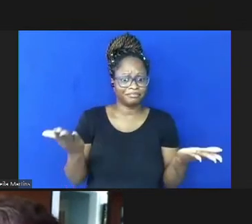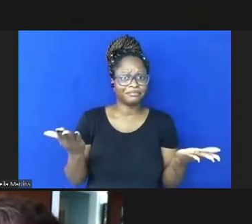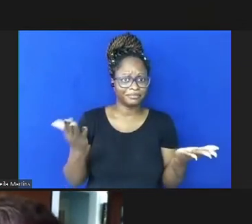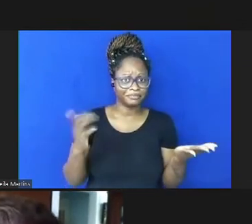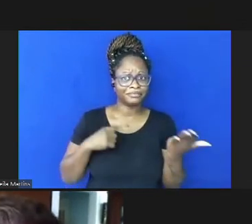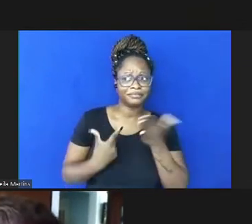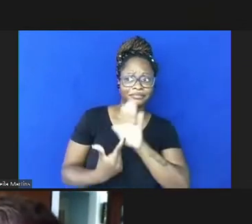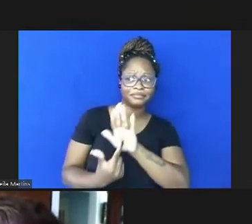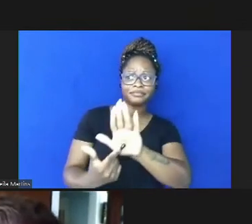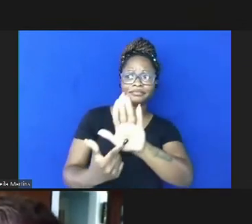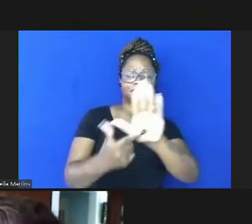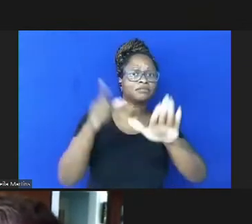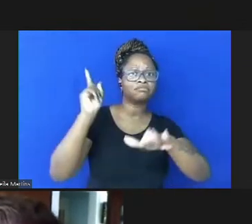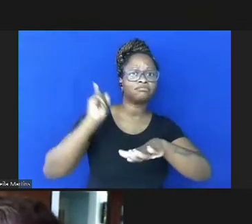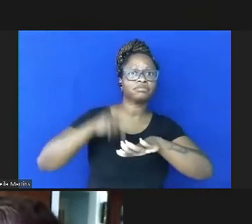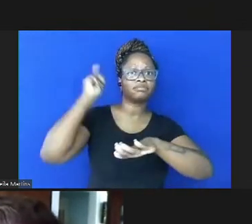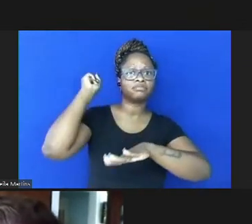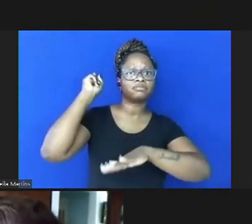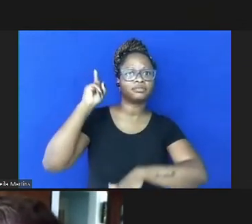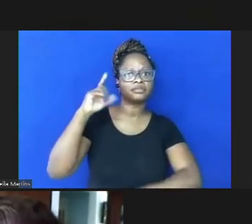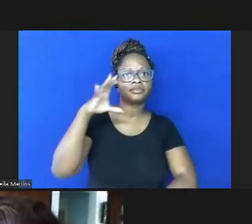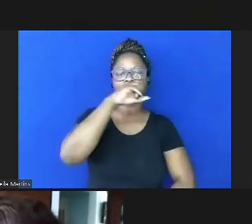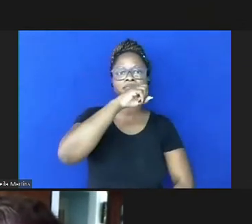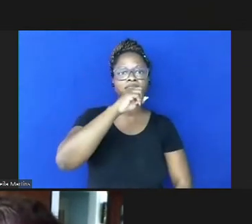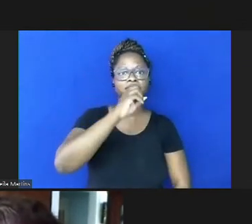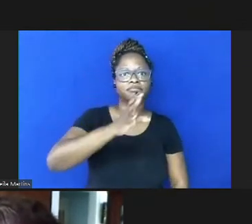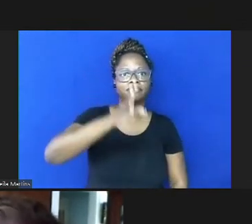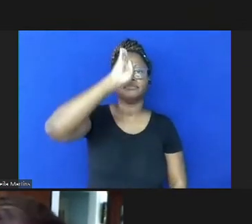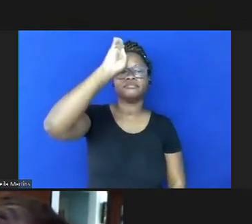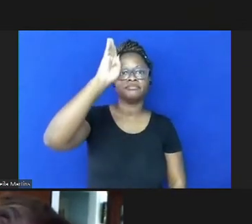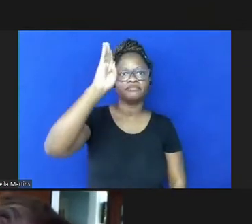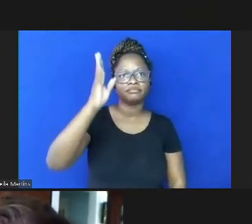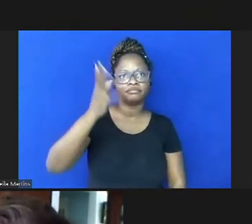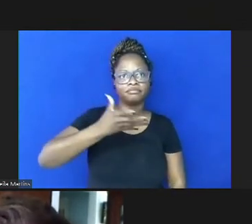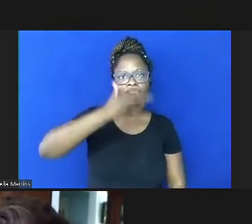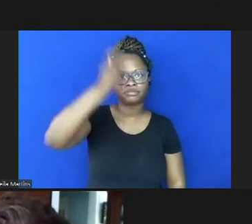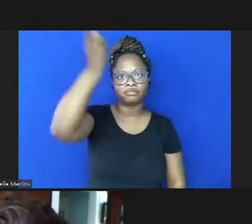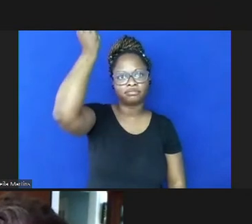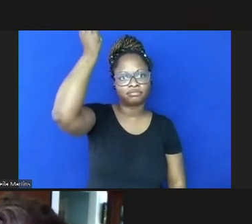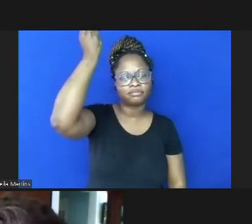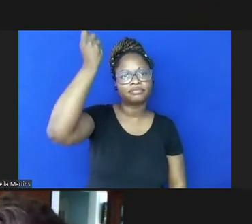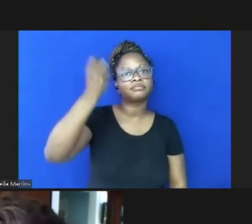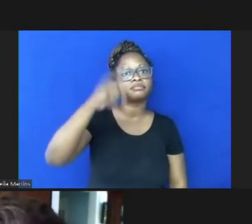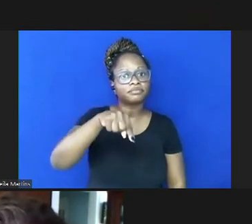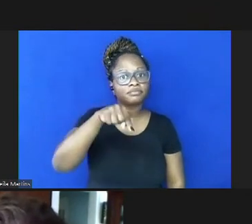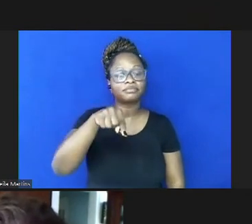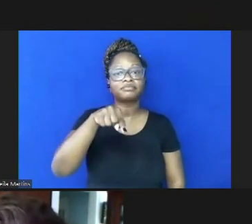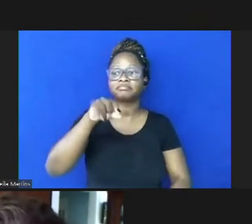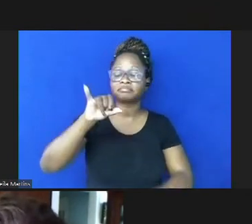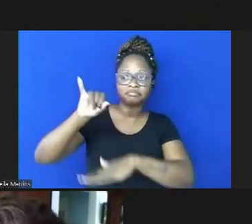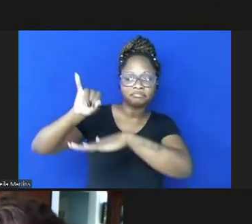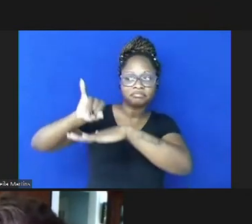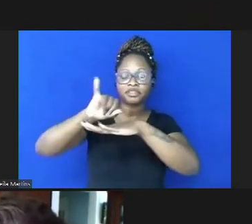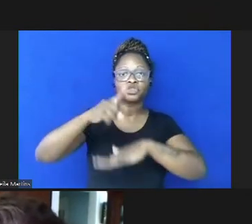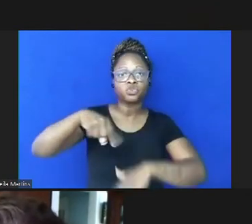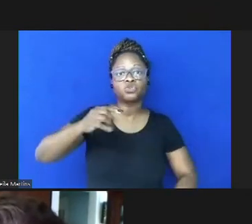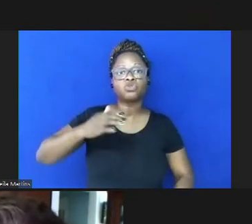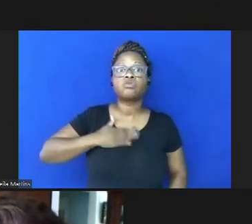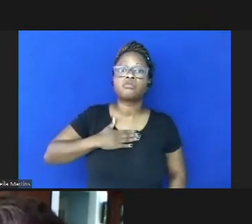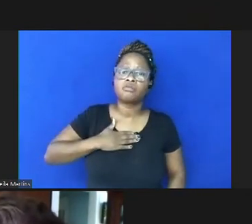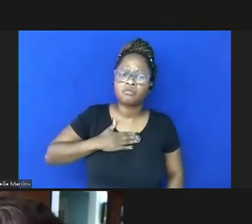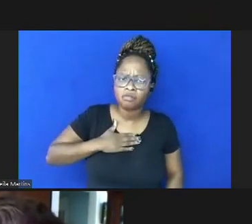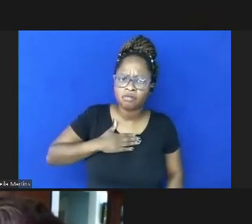isso instantaneamente. Isso seria uma coisa que realmente nós gostaríamos de fazer para